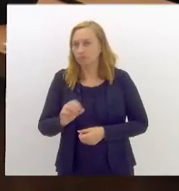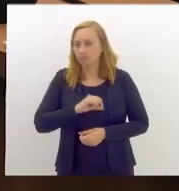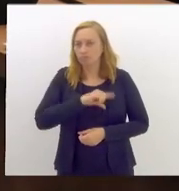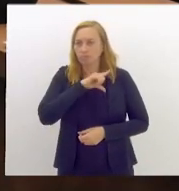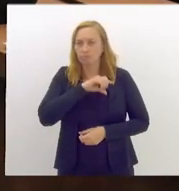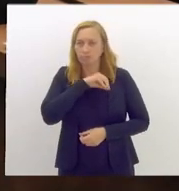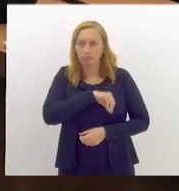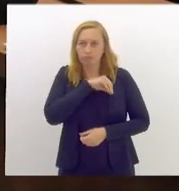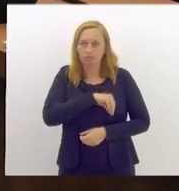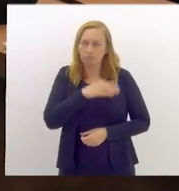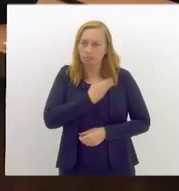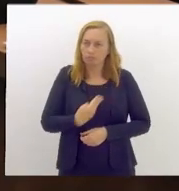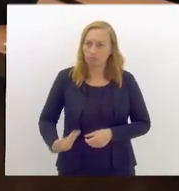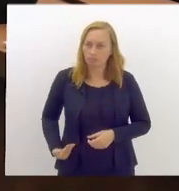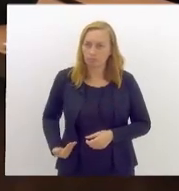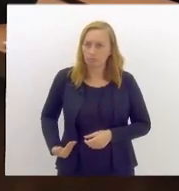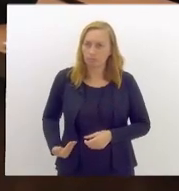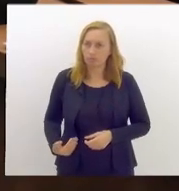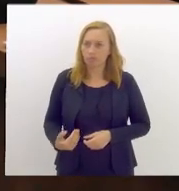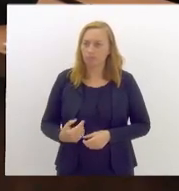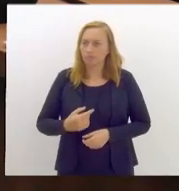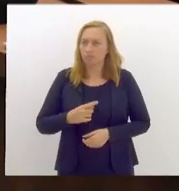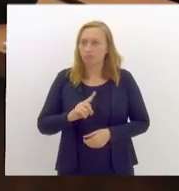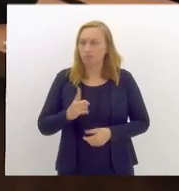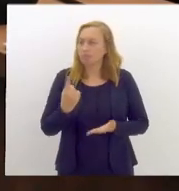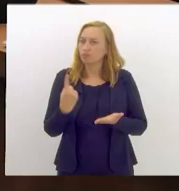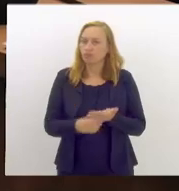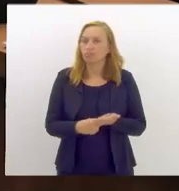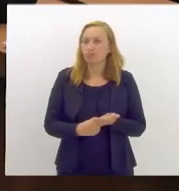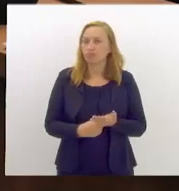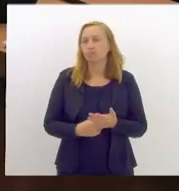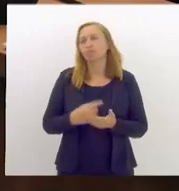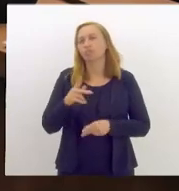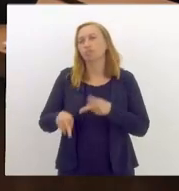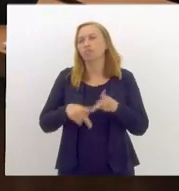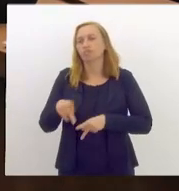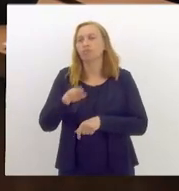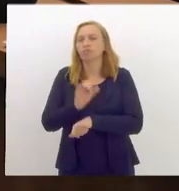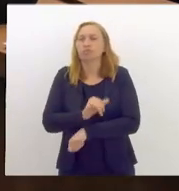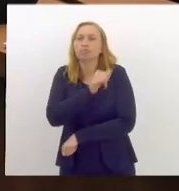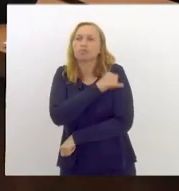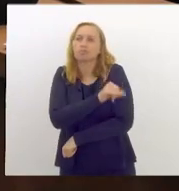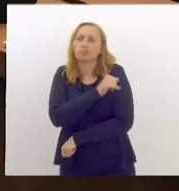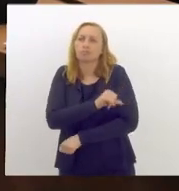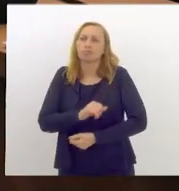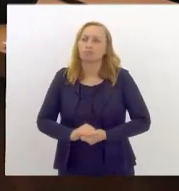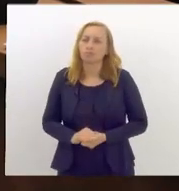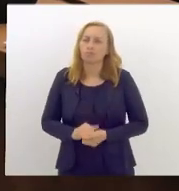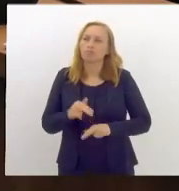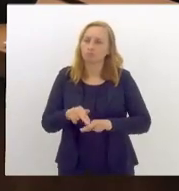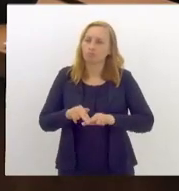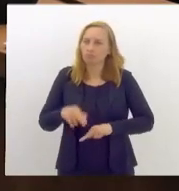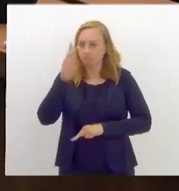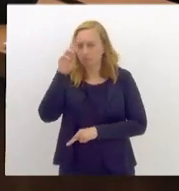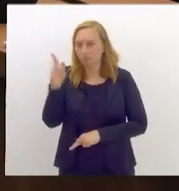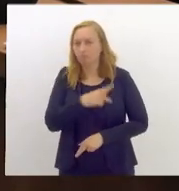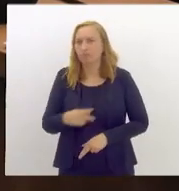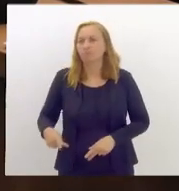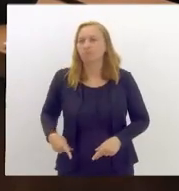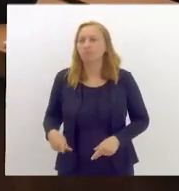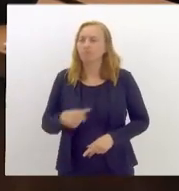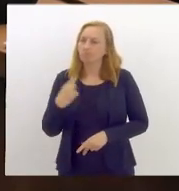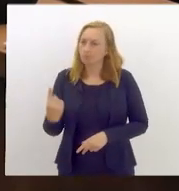aumento salarial pra esse Governador que não estão em compromisso com a população do estado do Rio de Janeiro é por isso o senhor presidente